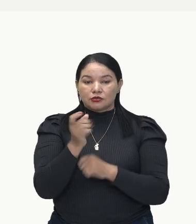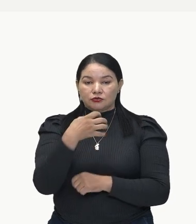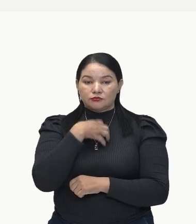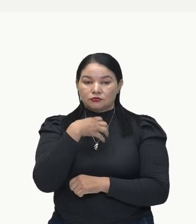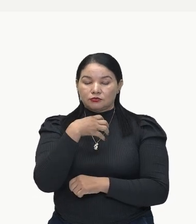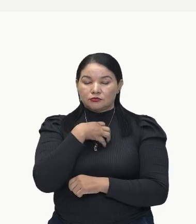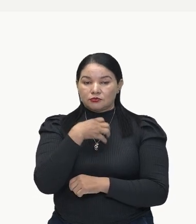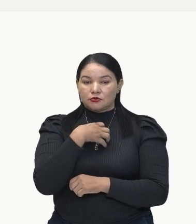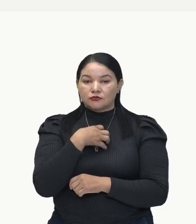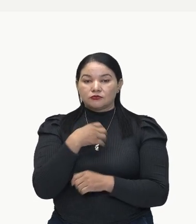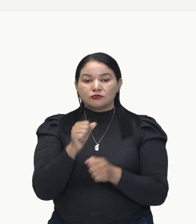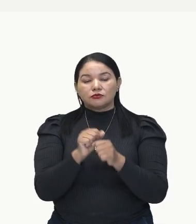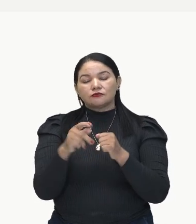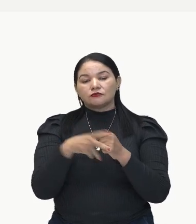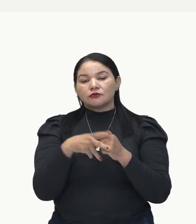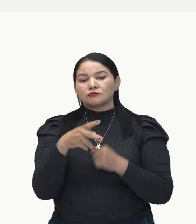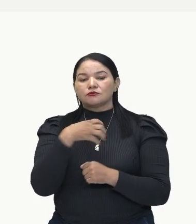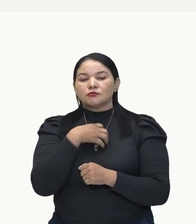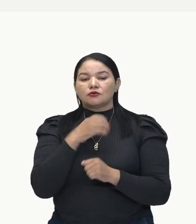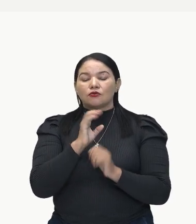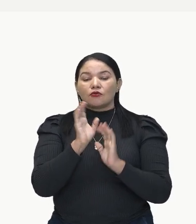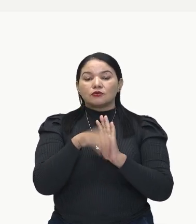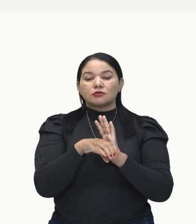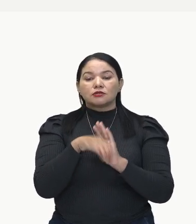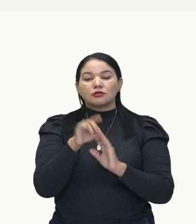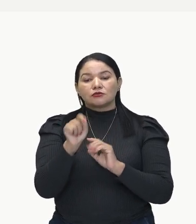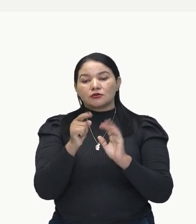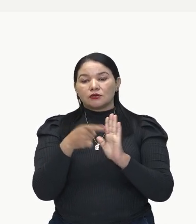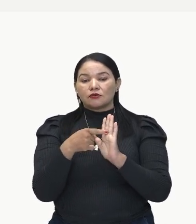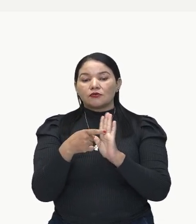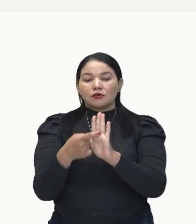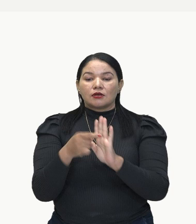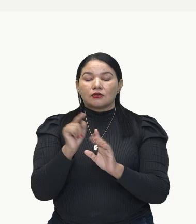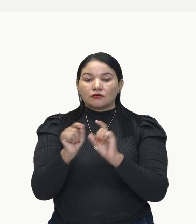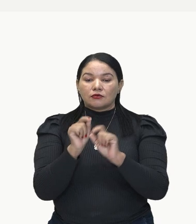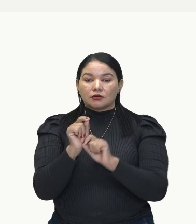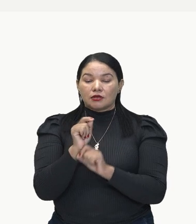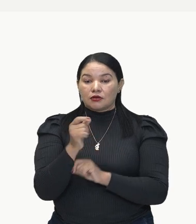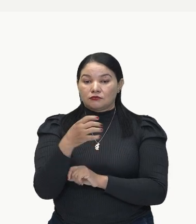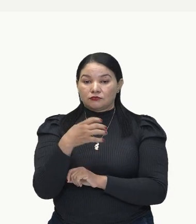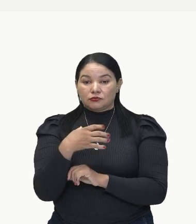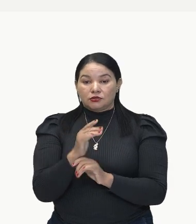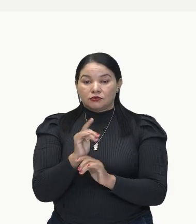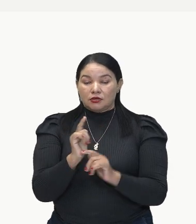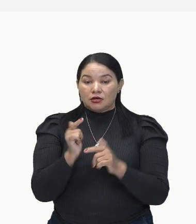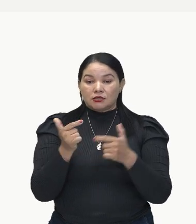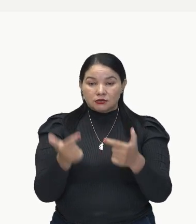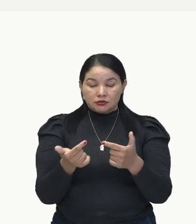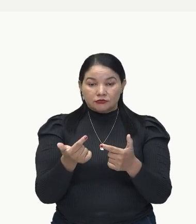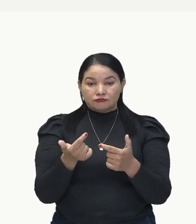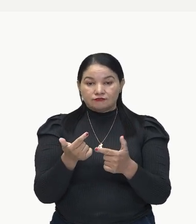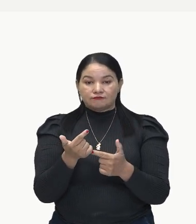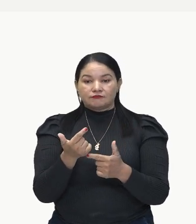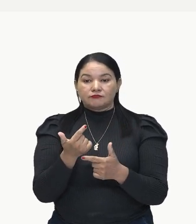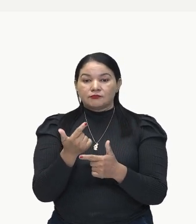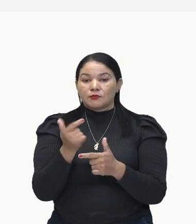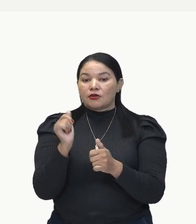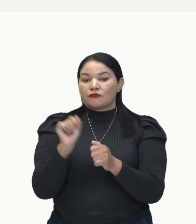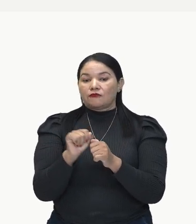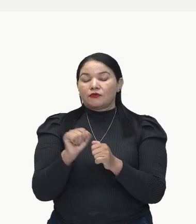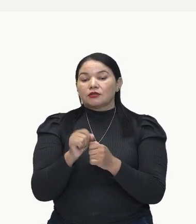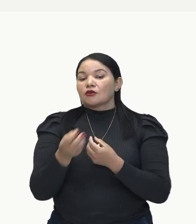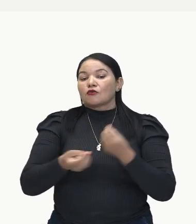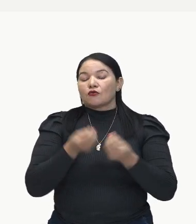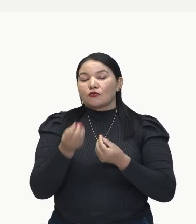modo, o nosso conceito indica a maneira como a ação é realizada. Então quando você ouvir